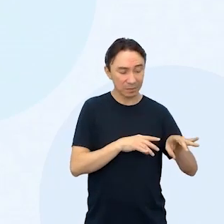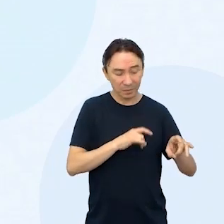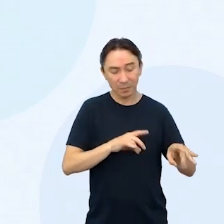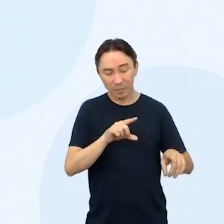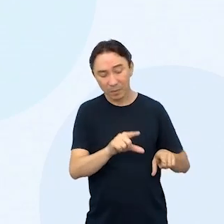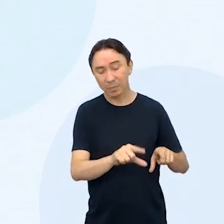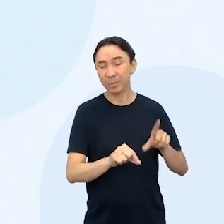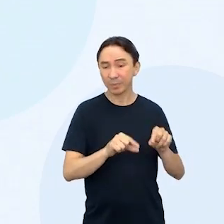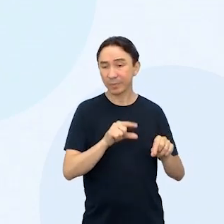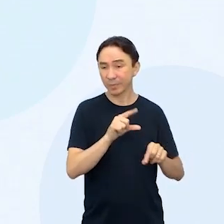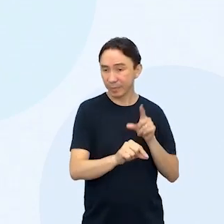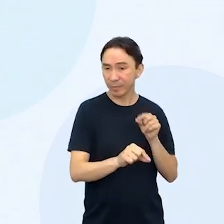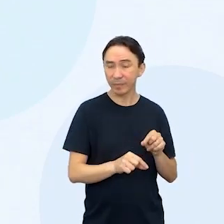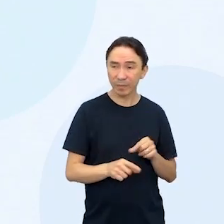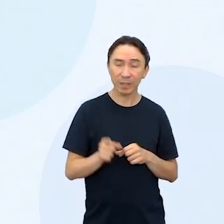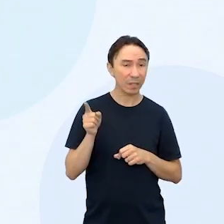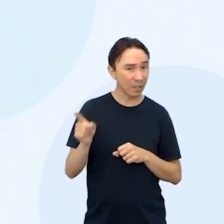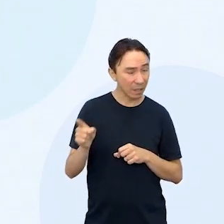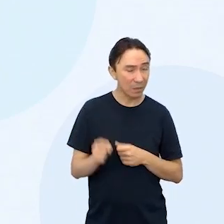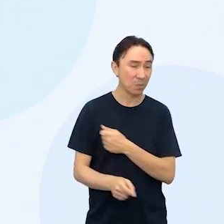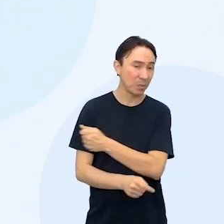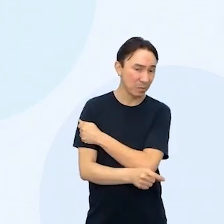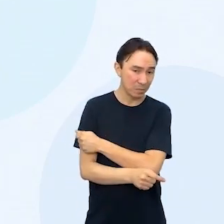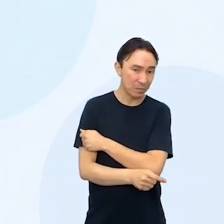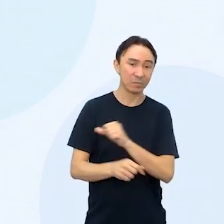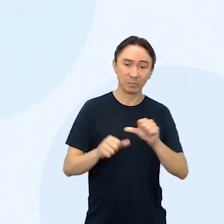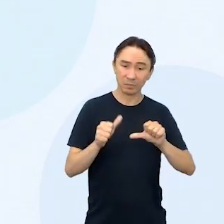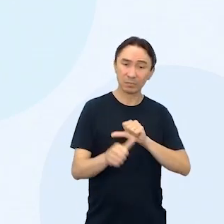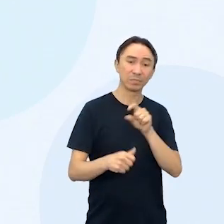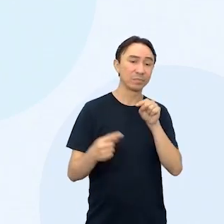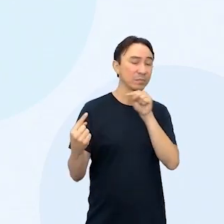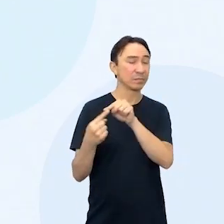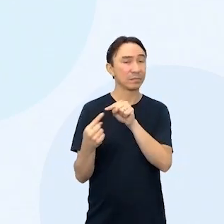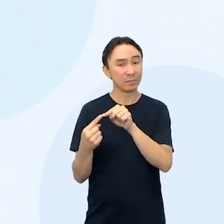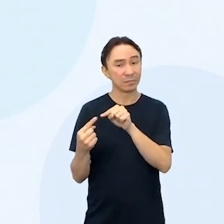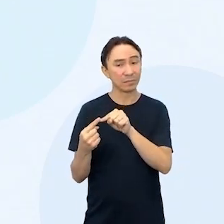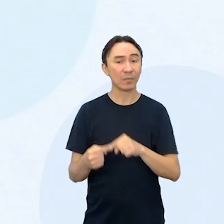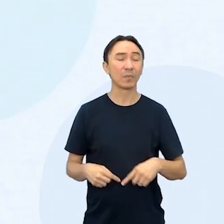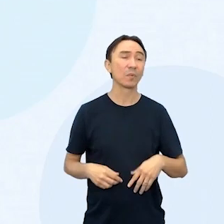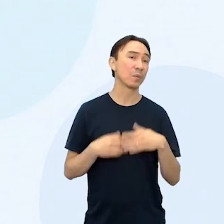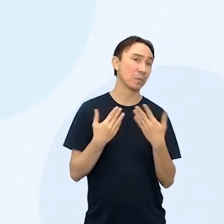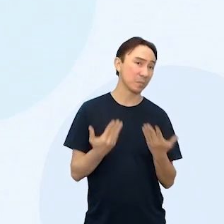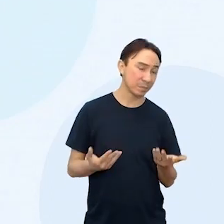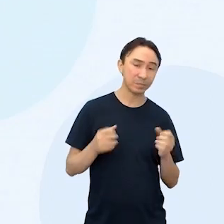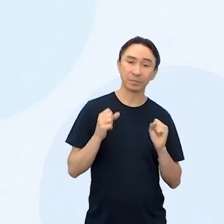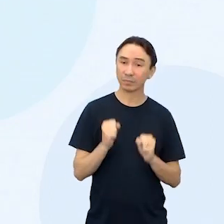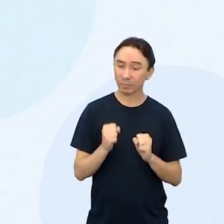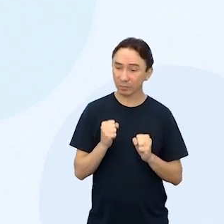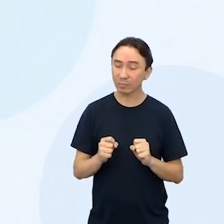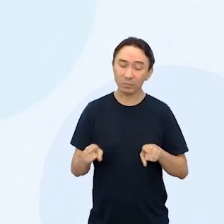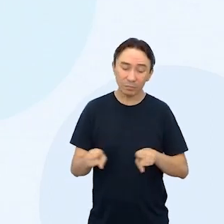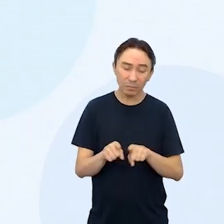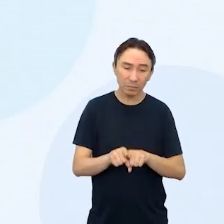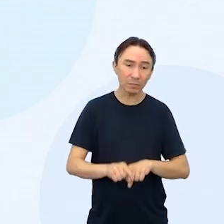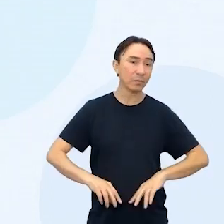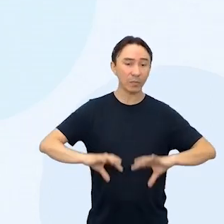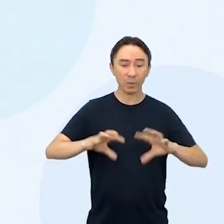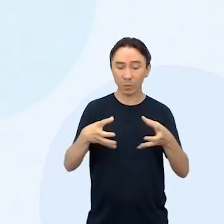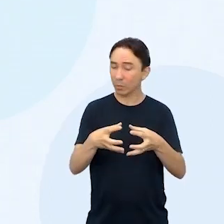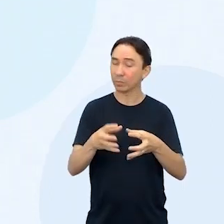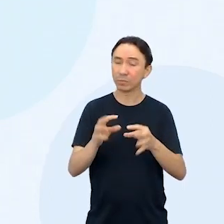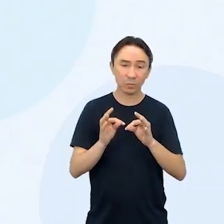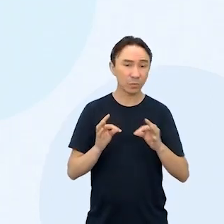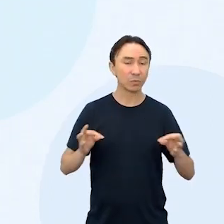aluno, aplicando todas as possibilidades ali, ou trabalhando com a sala de aula, utilizando, por exemplo, o